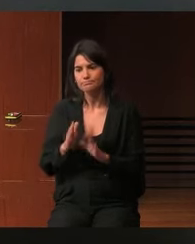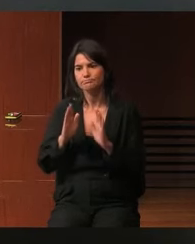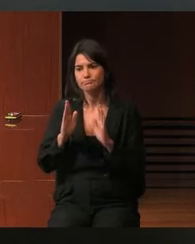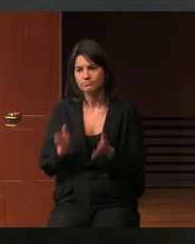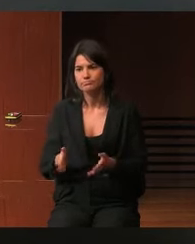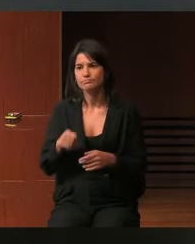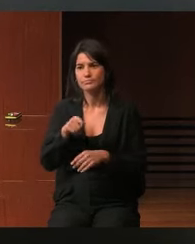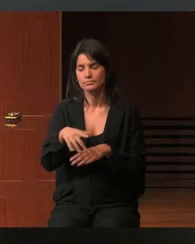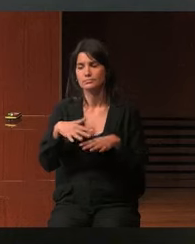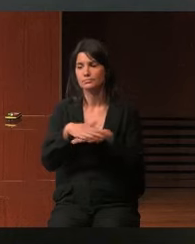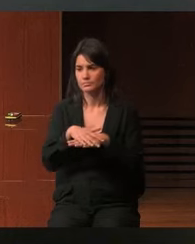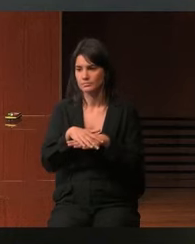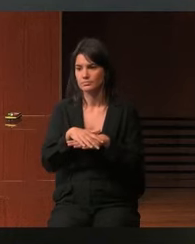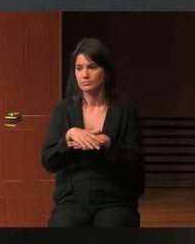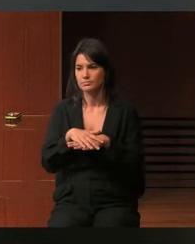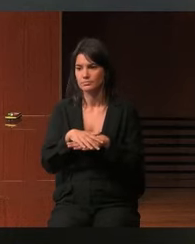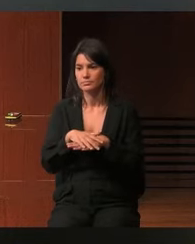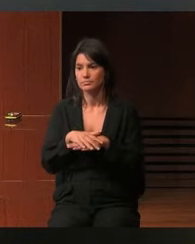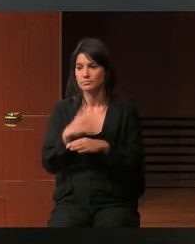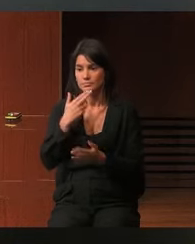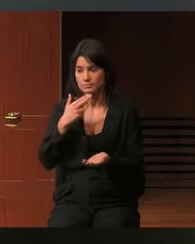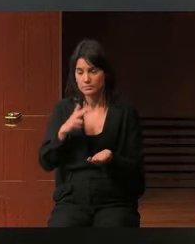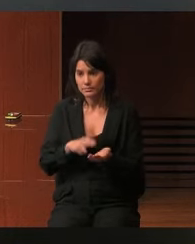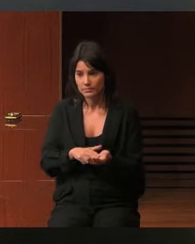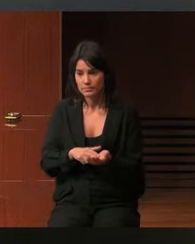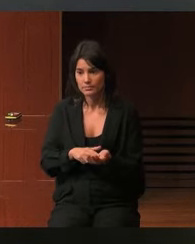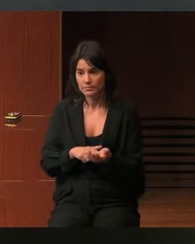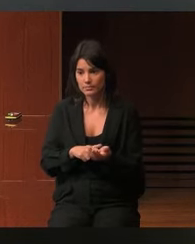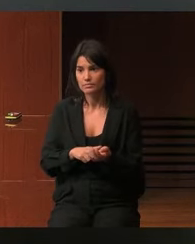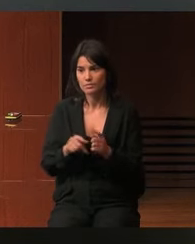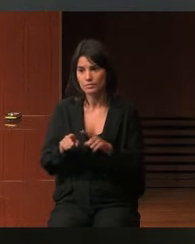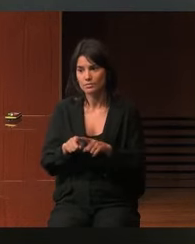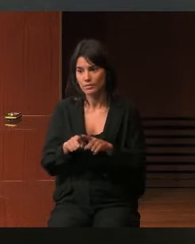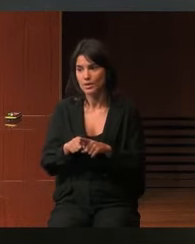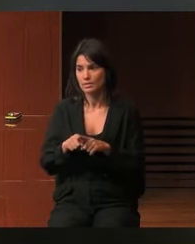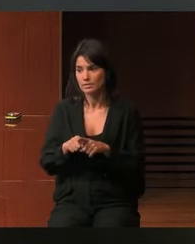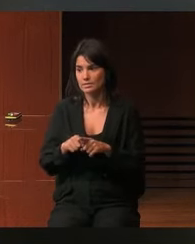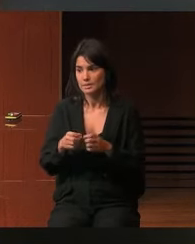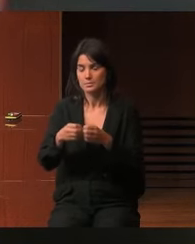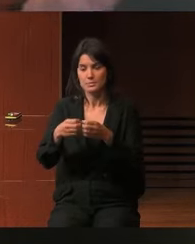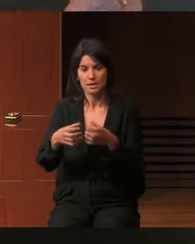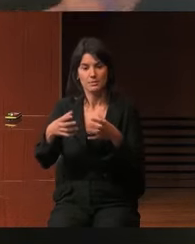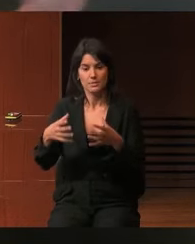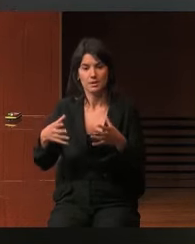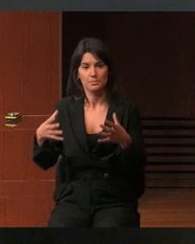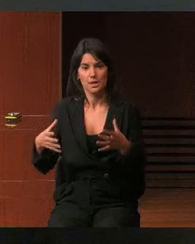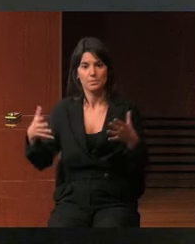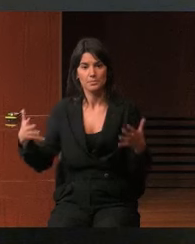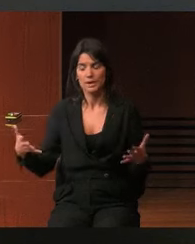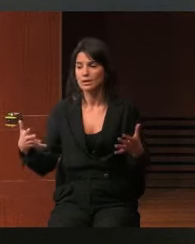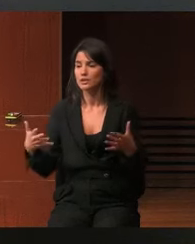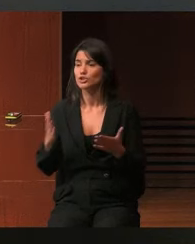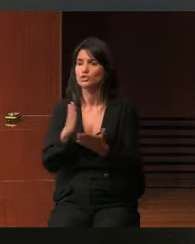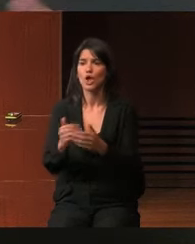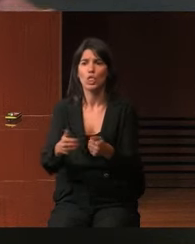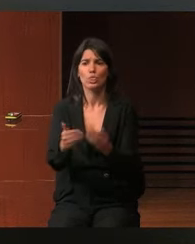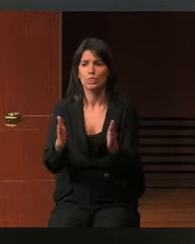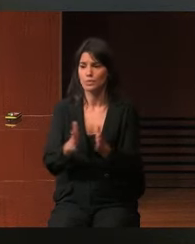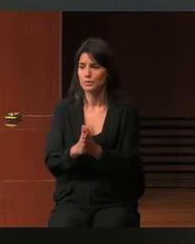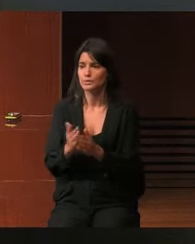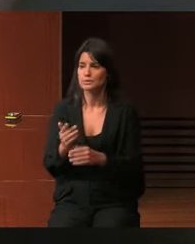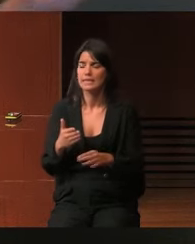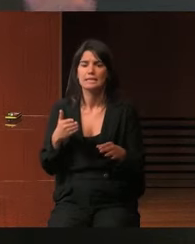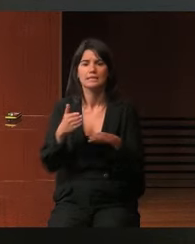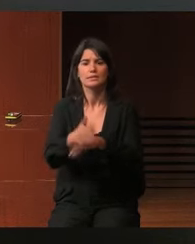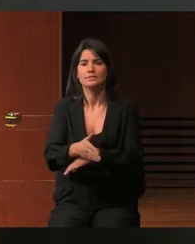essa rede que exatamente vai crescendo. E, portanto, não podes ter em todas as escolas o